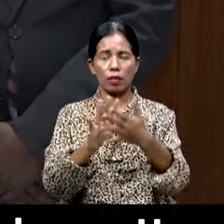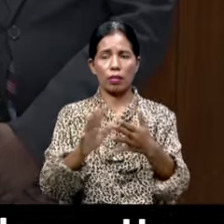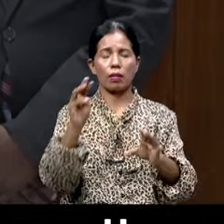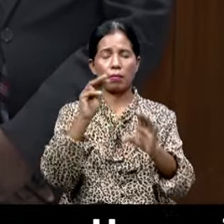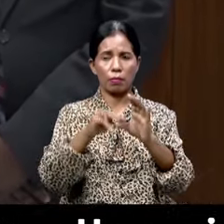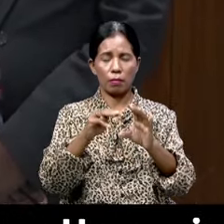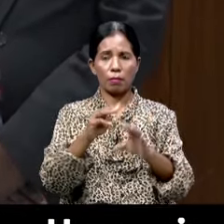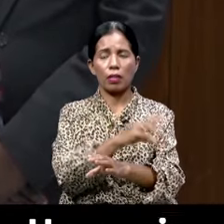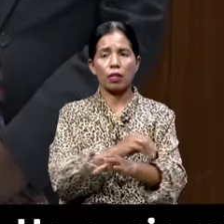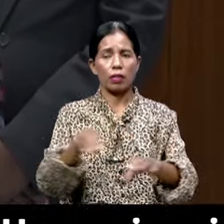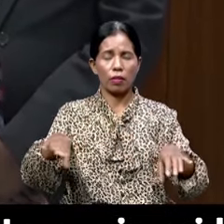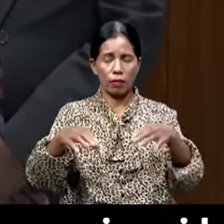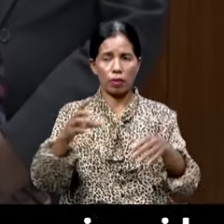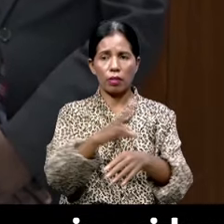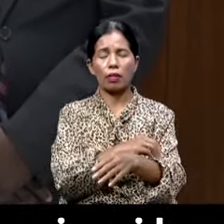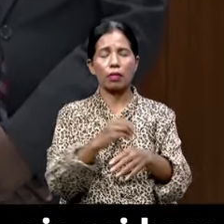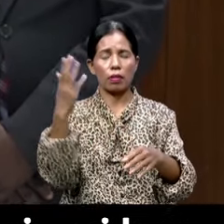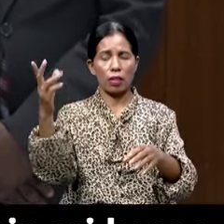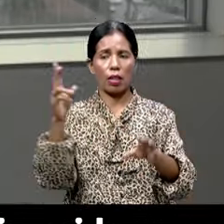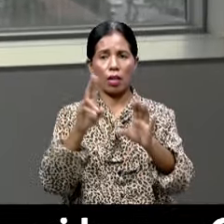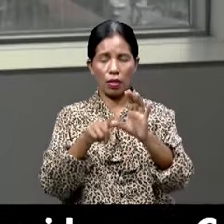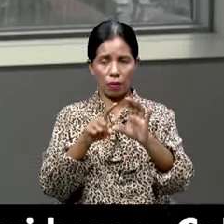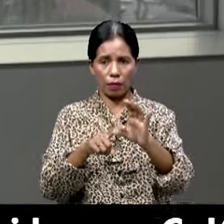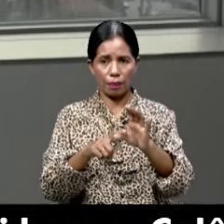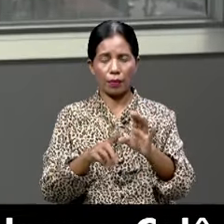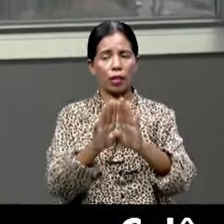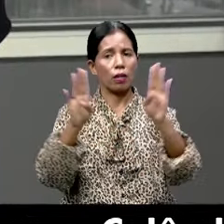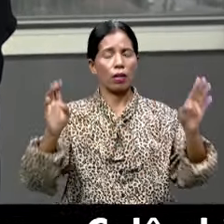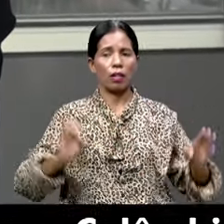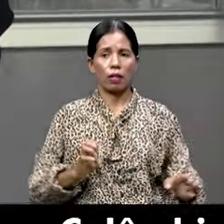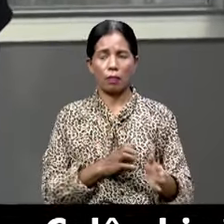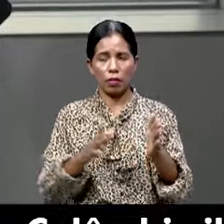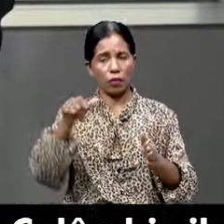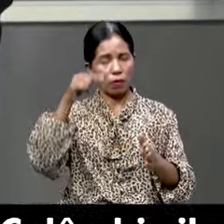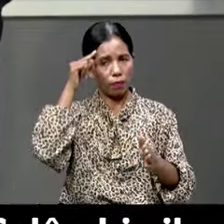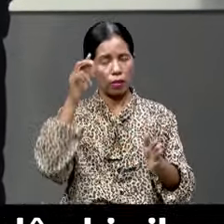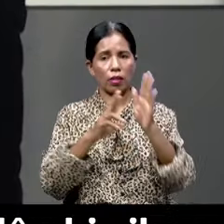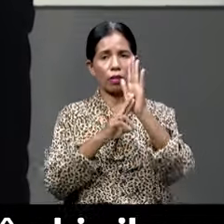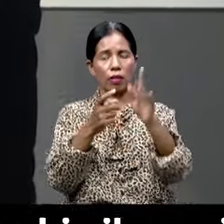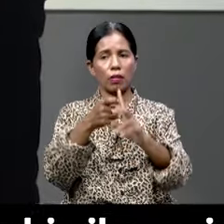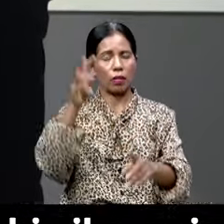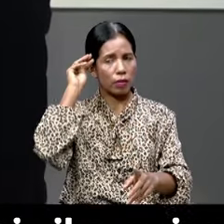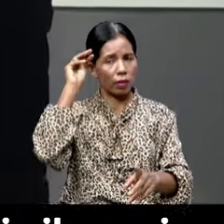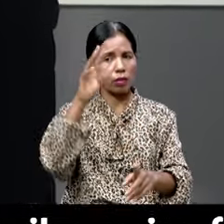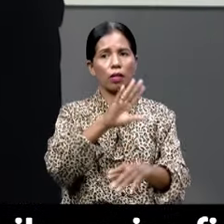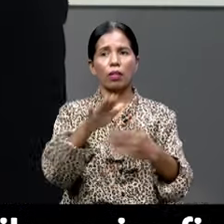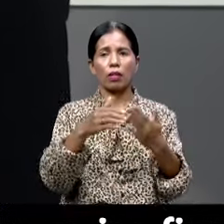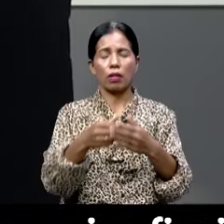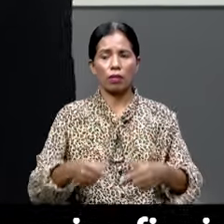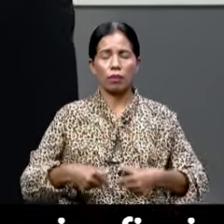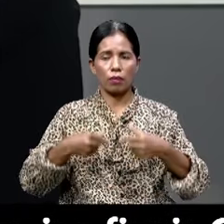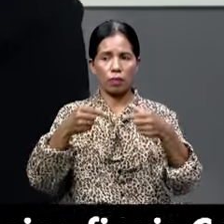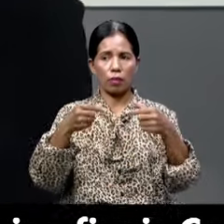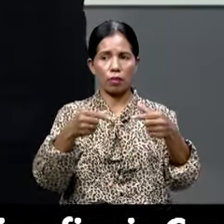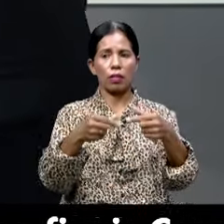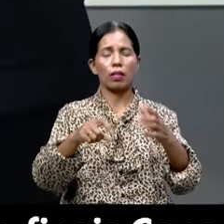Diplomática Timor-Lesteniana e a República Angola. Abertura da Embaixada, né? Governo Angola, neve representa o Ministro de Relação Externa. Entrega oficialmente,